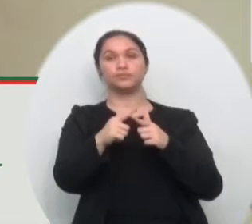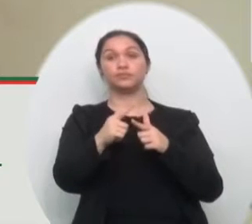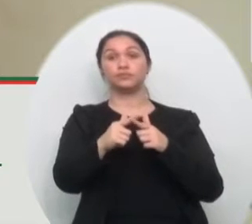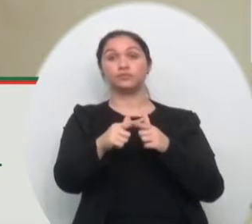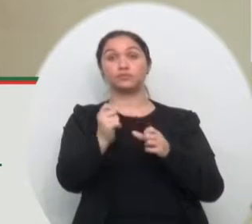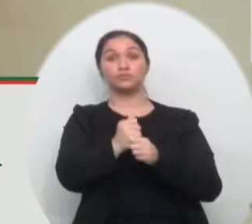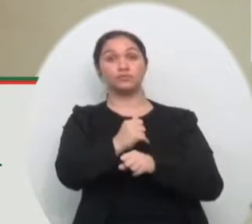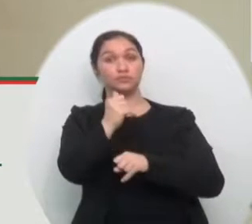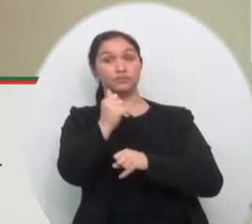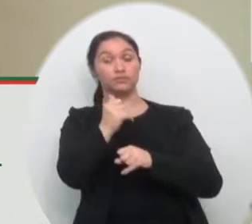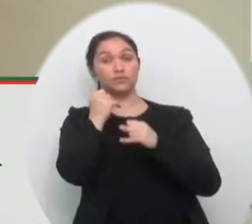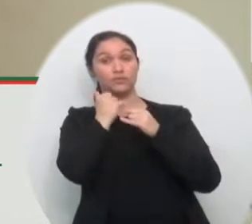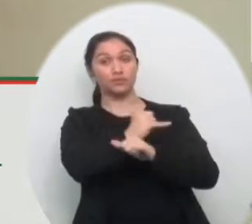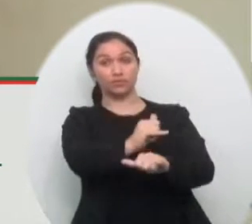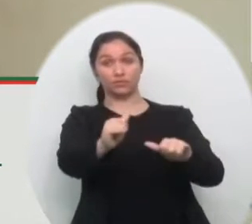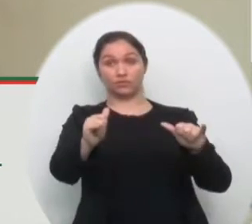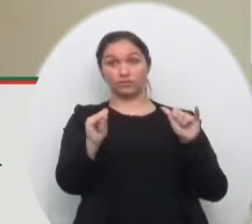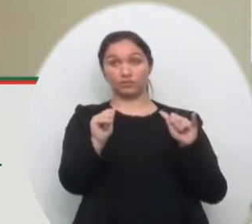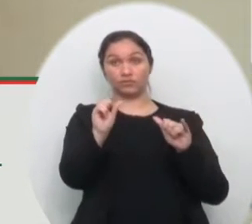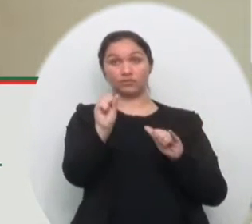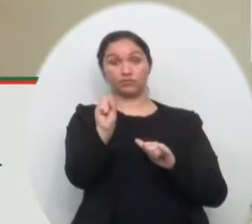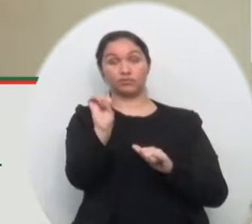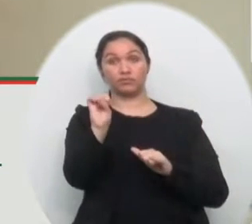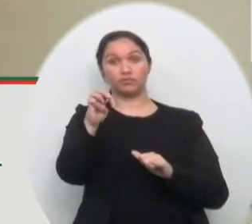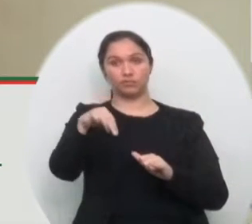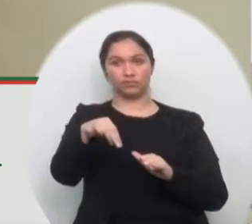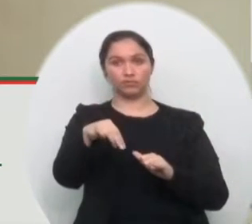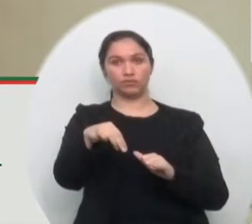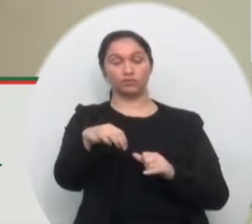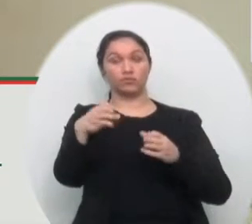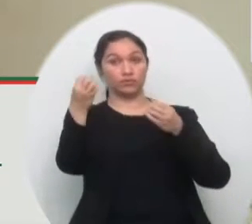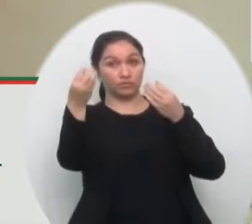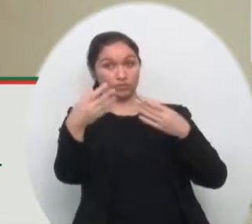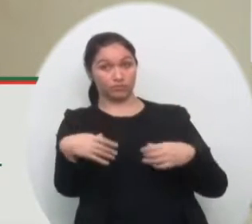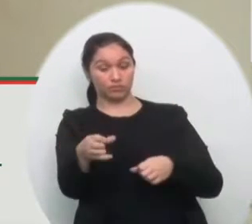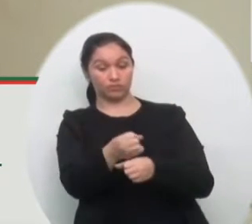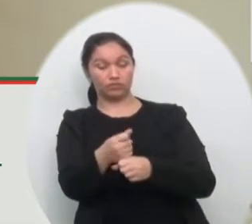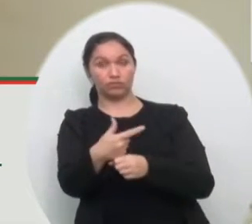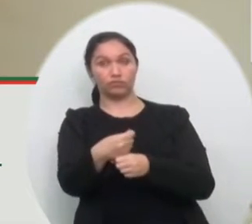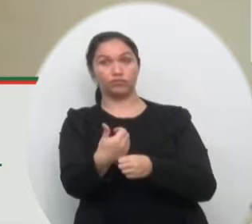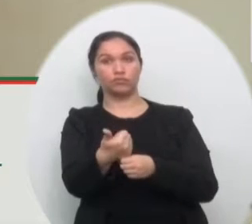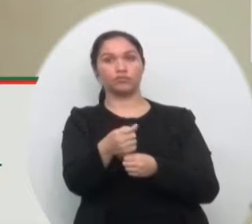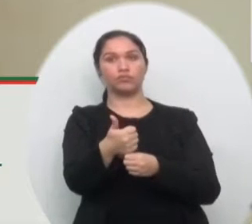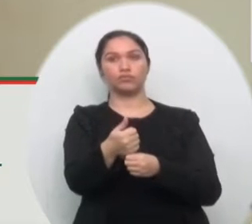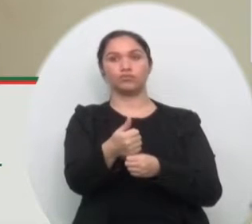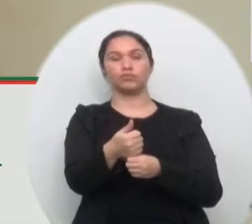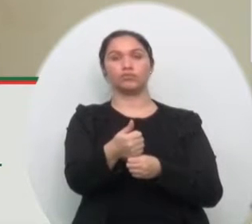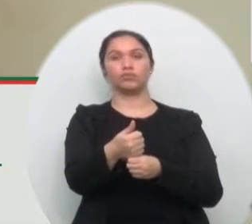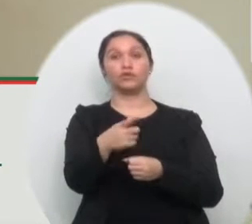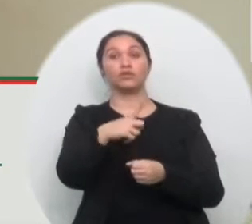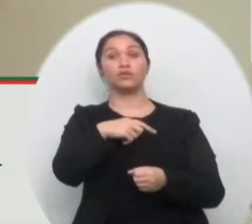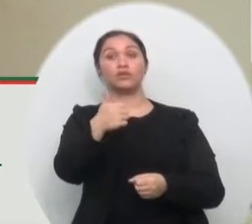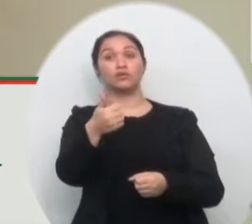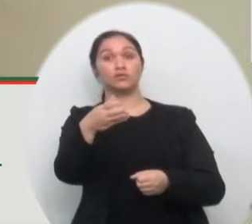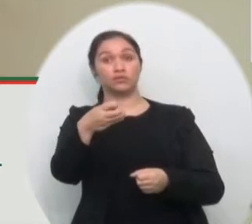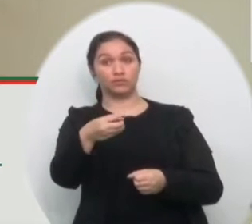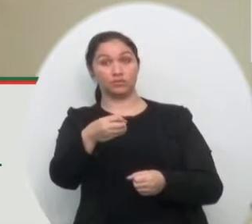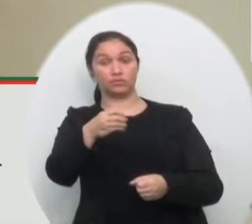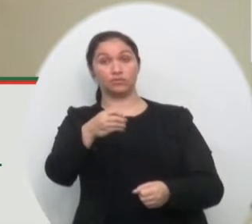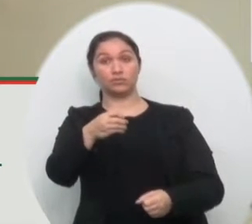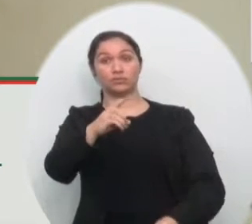sobre Mortalidade, o SIM, em 2011 foram registrados 10.490 mortes,